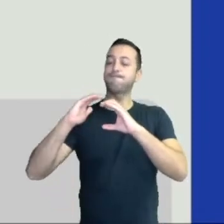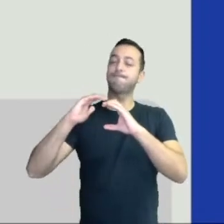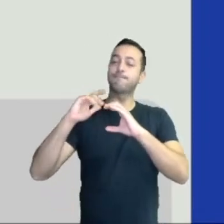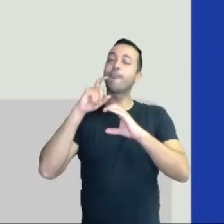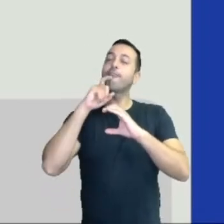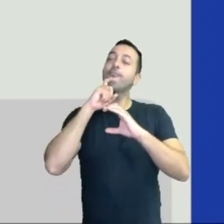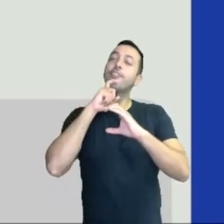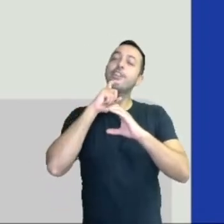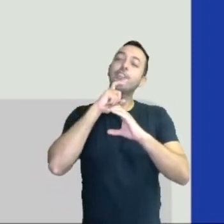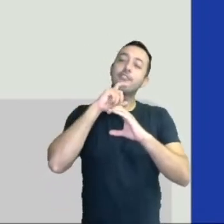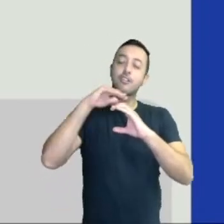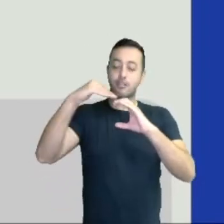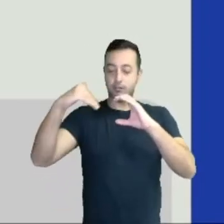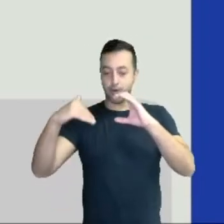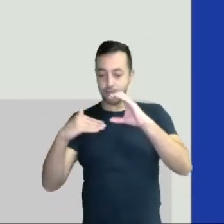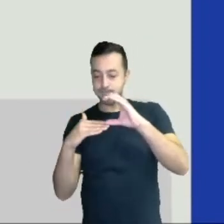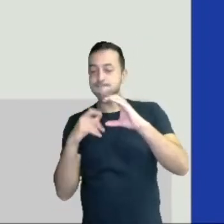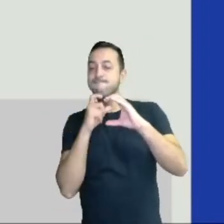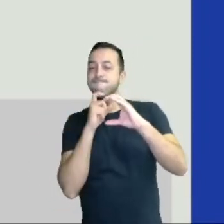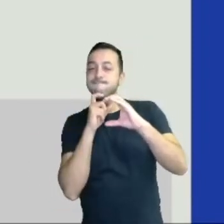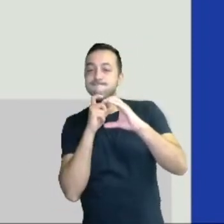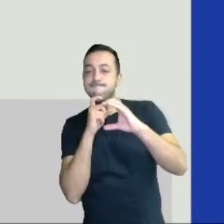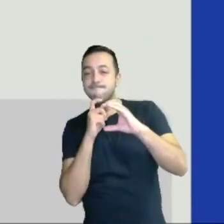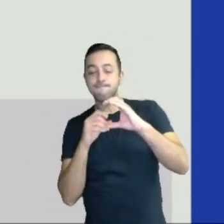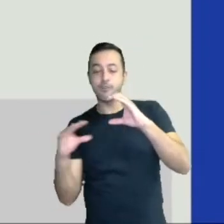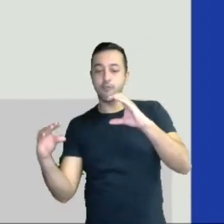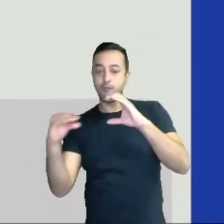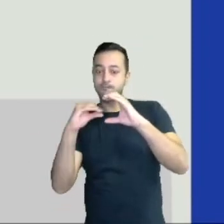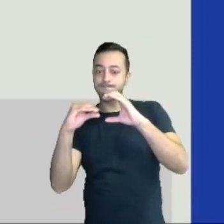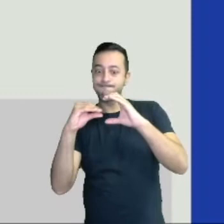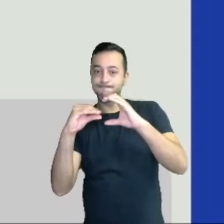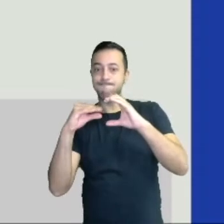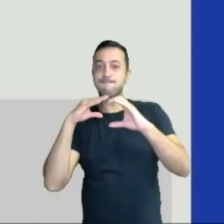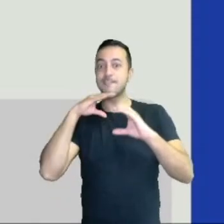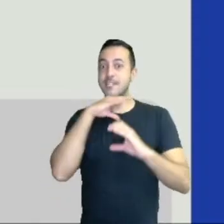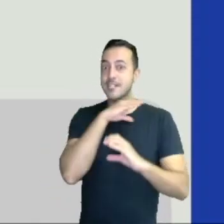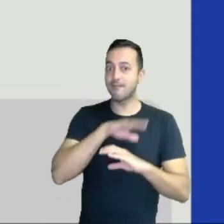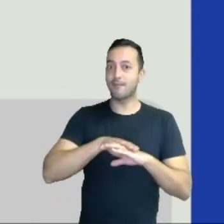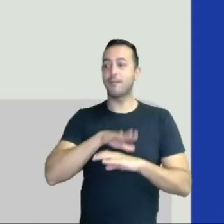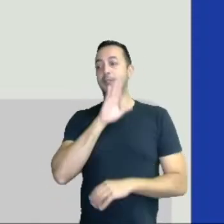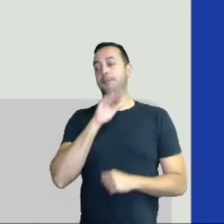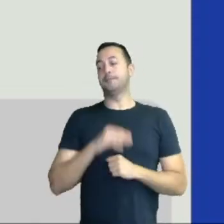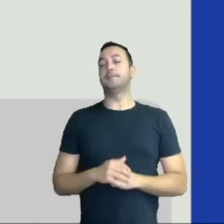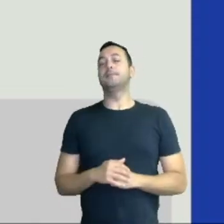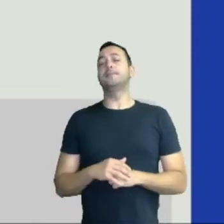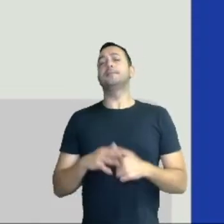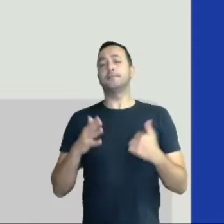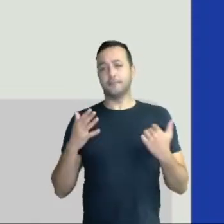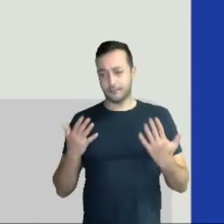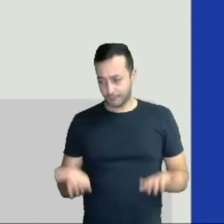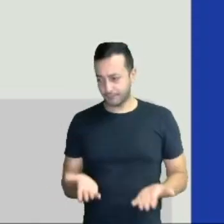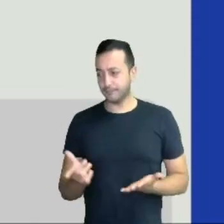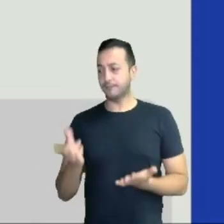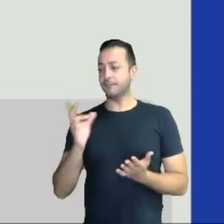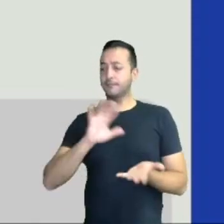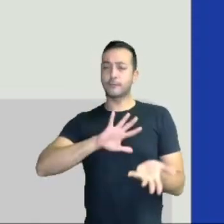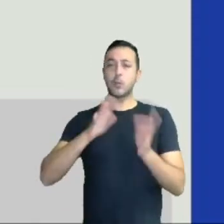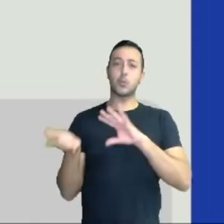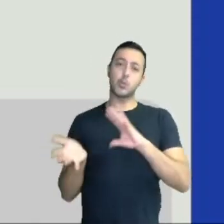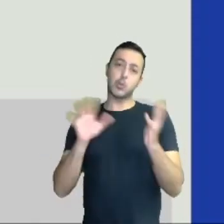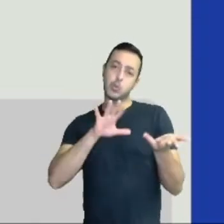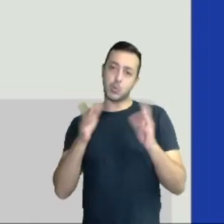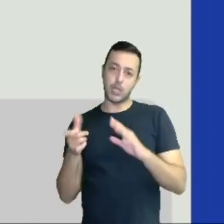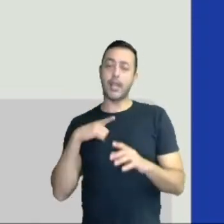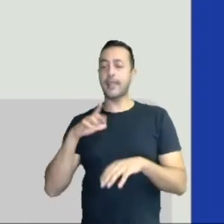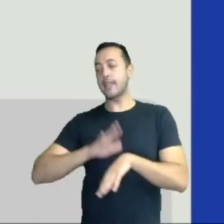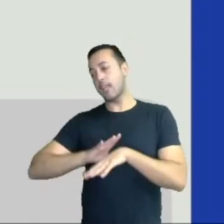mais frio, frio, frio, frio. E o clima vai, ó, mudando, né? Tá bom? E aí a gente tem várias mudanças, né? Eu tenho